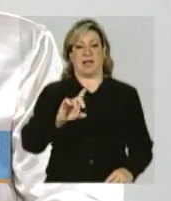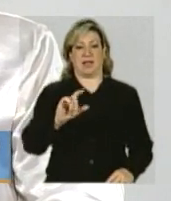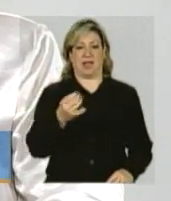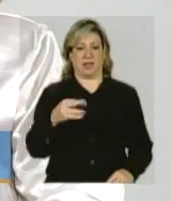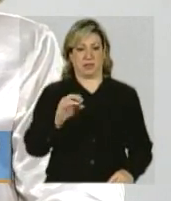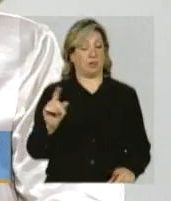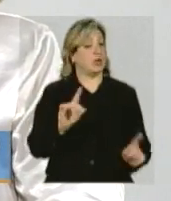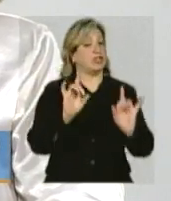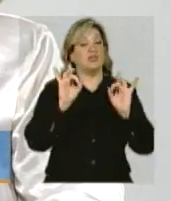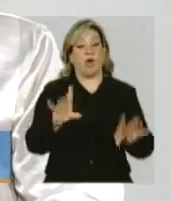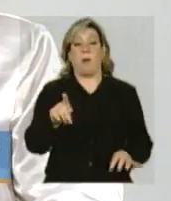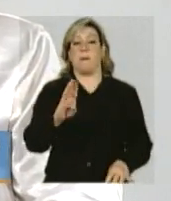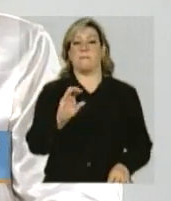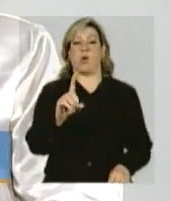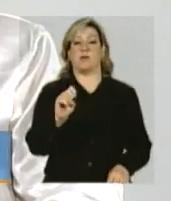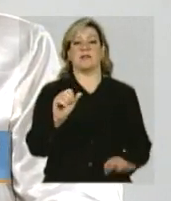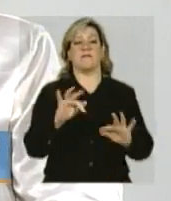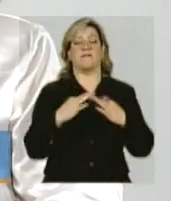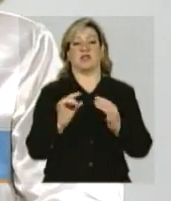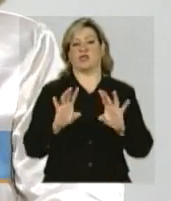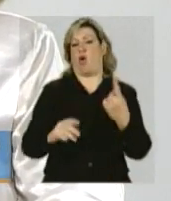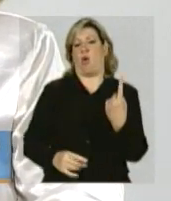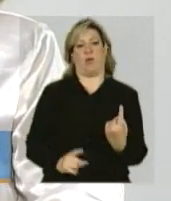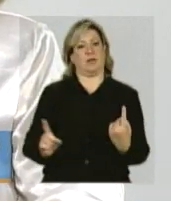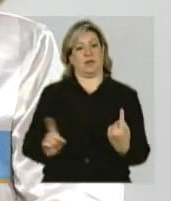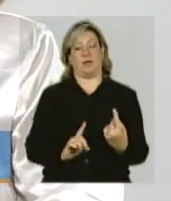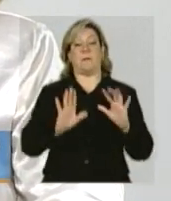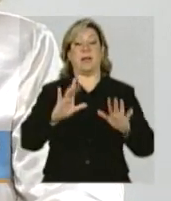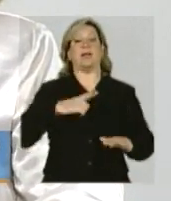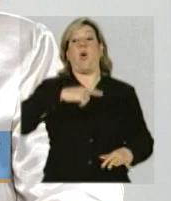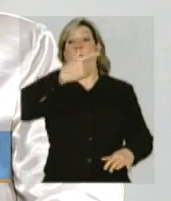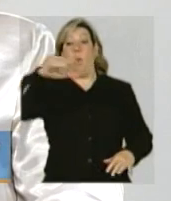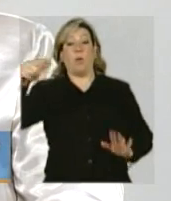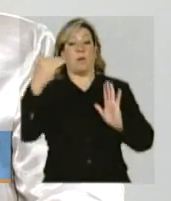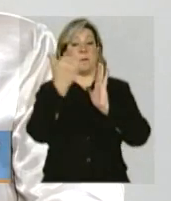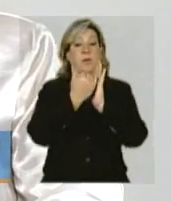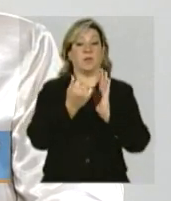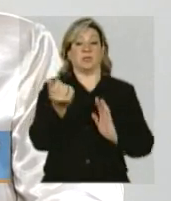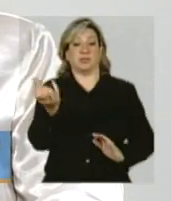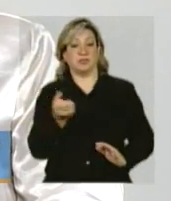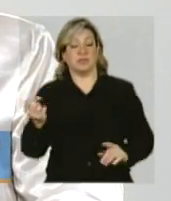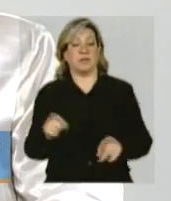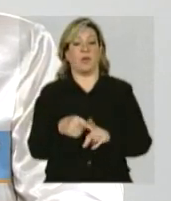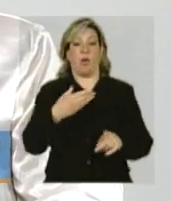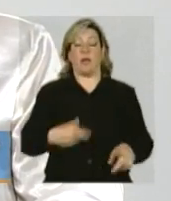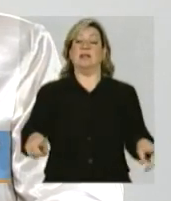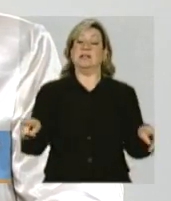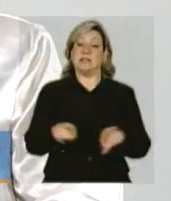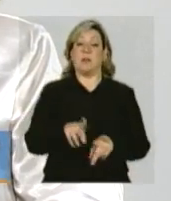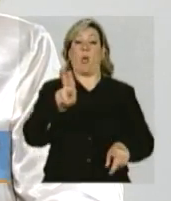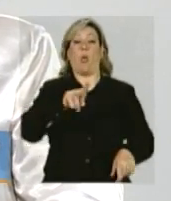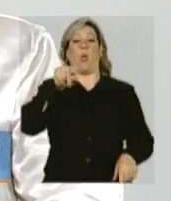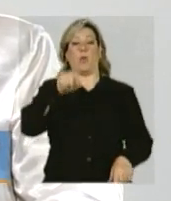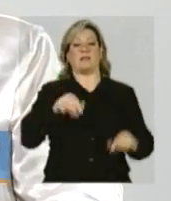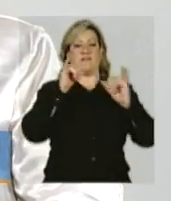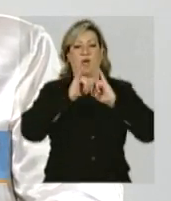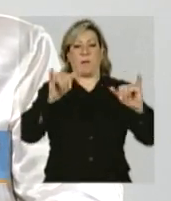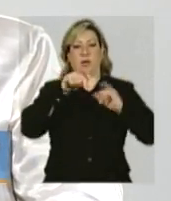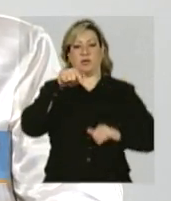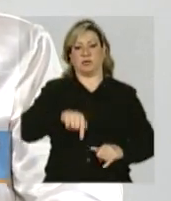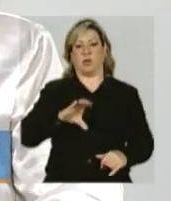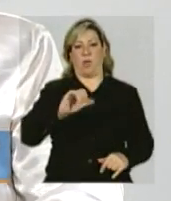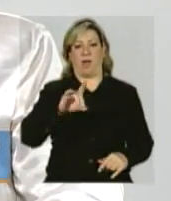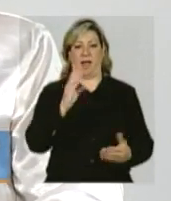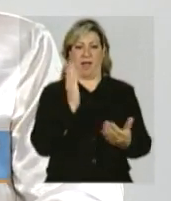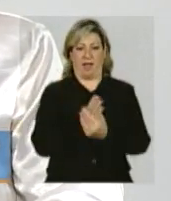o programa Bolsa Família, que tem um teto, mas outros programas utilizarão também essa base cadastral. Então, a importância